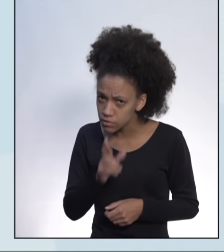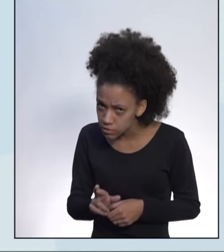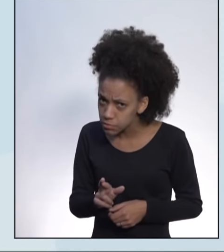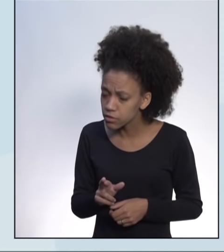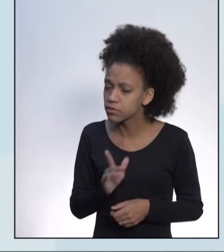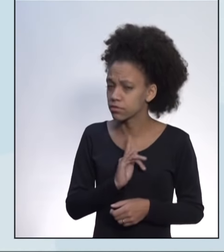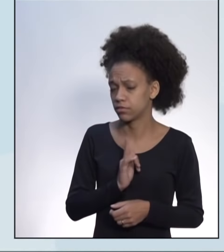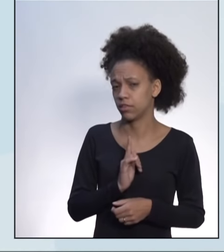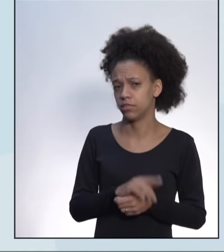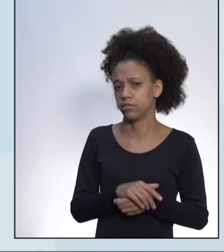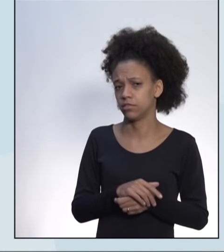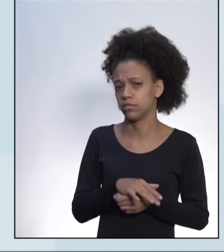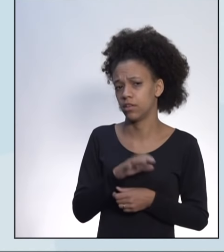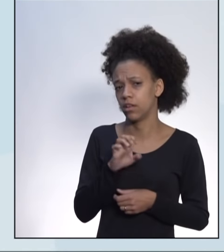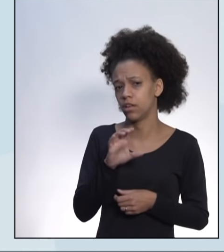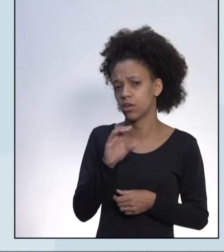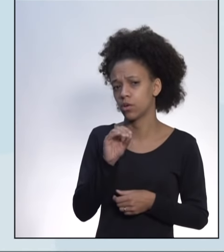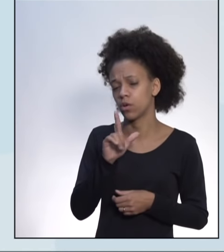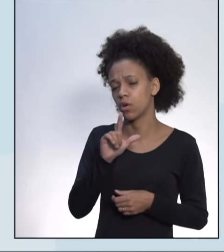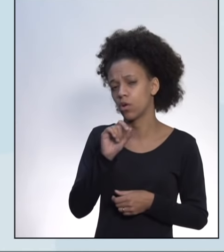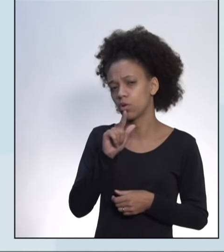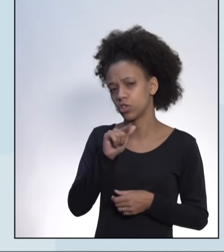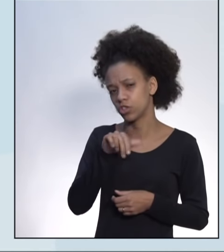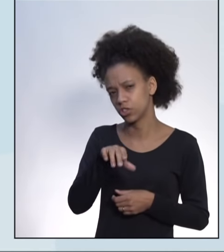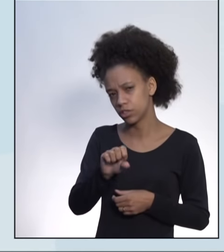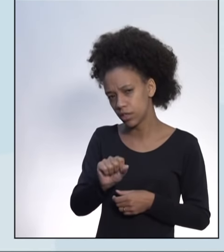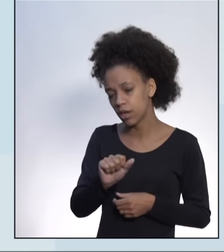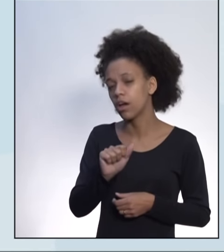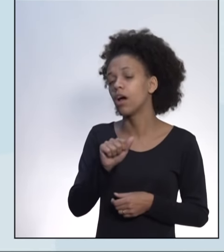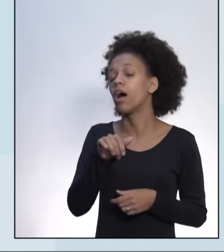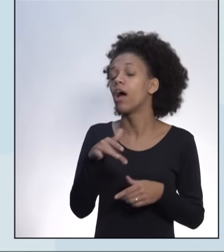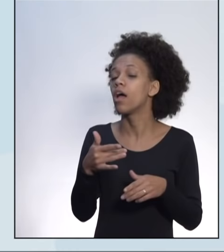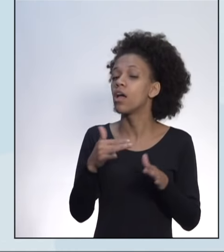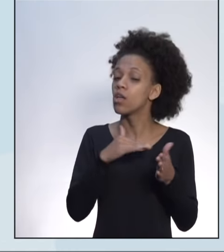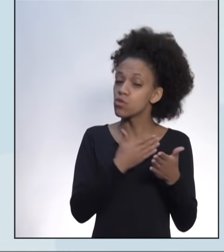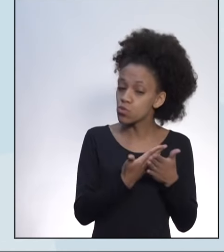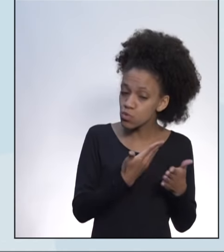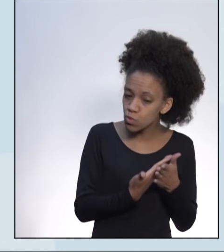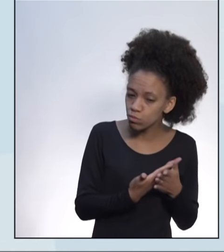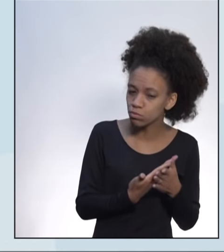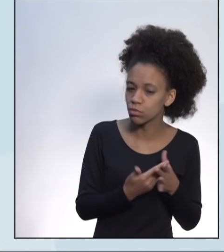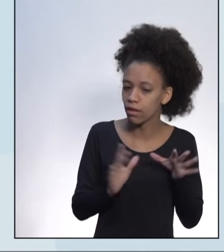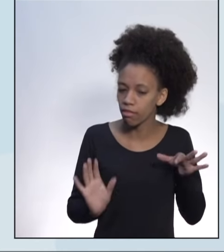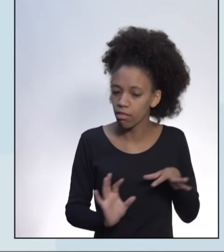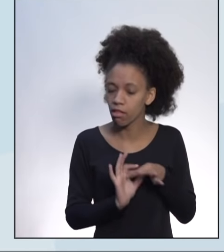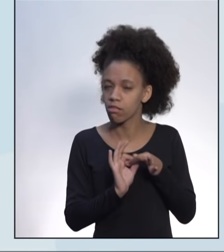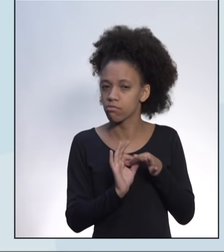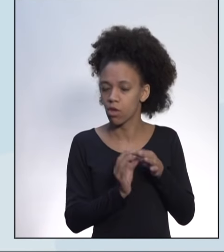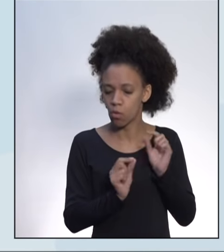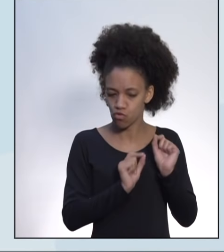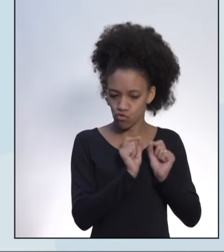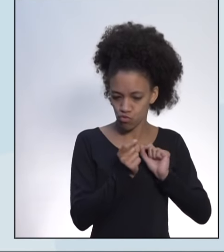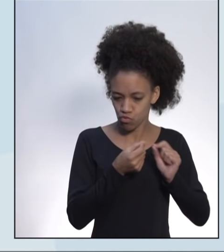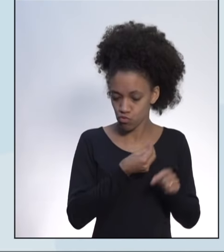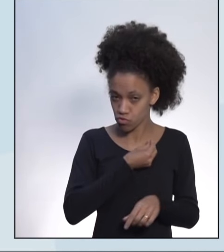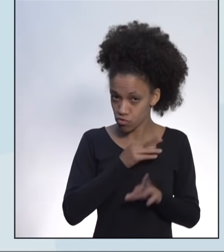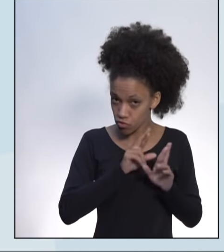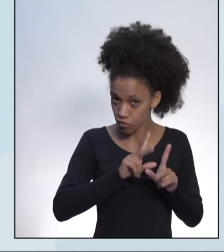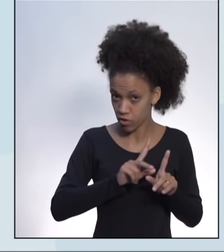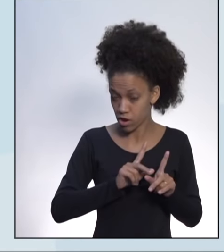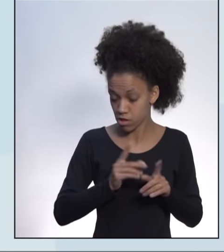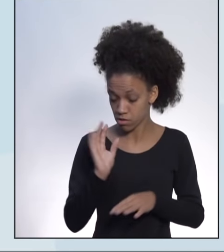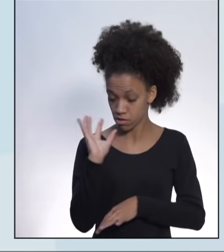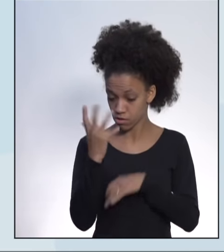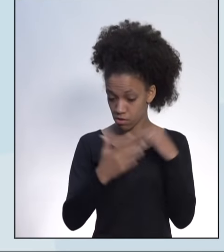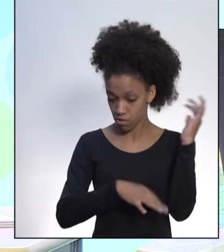resposta ecologia é o estudo da relação entre os organismos eo meio ambiente então